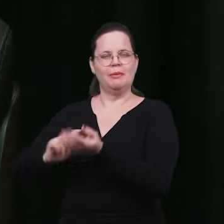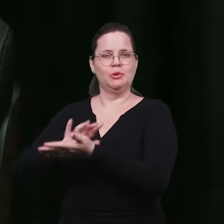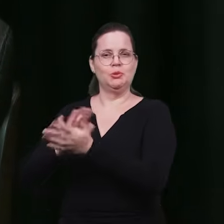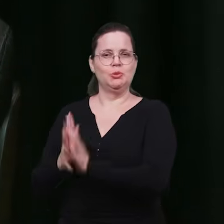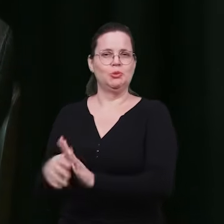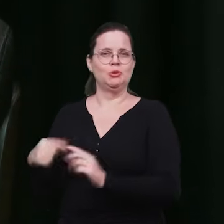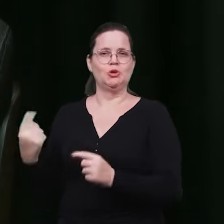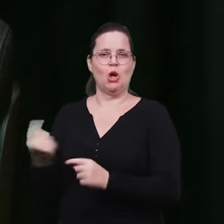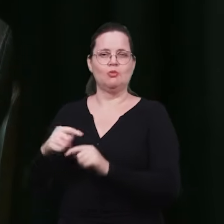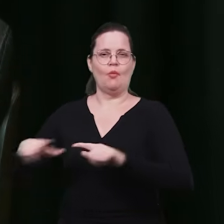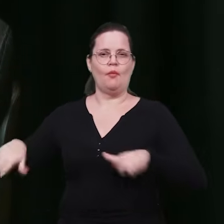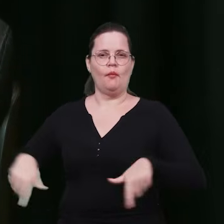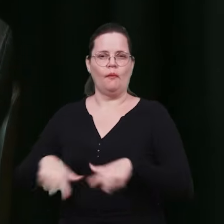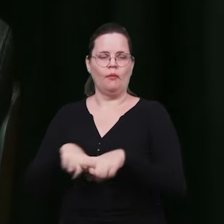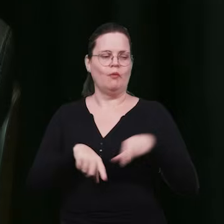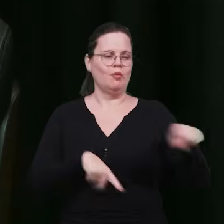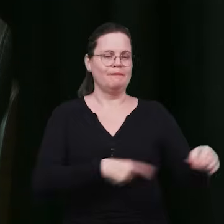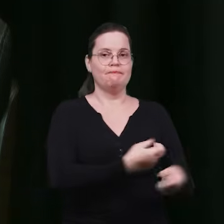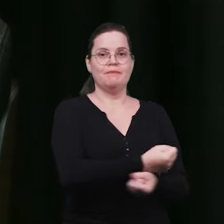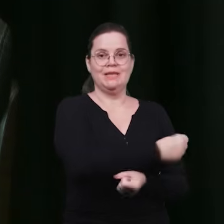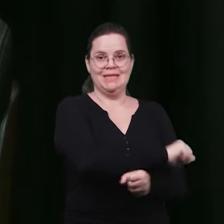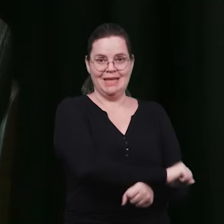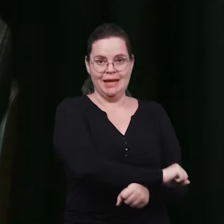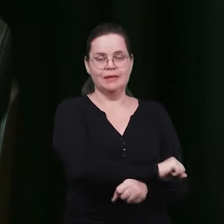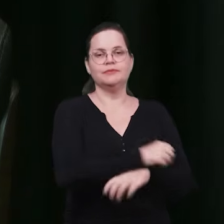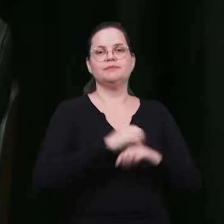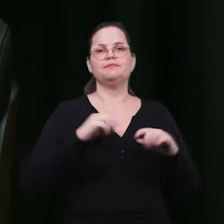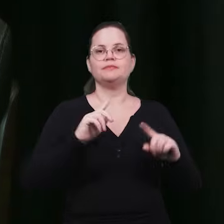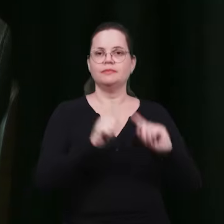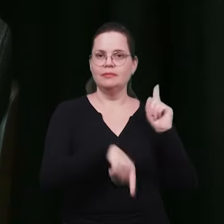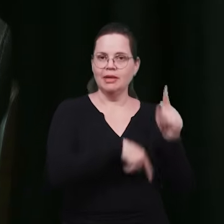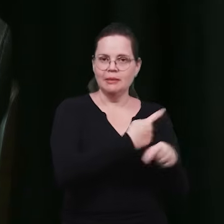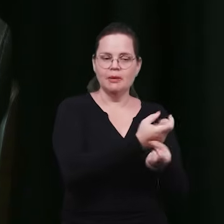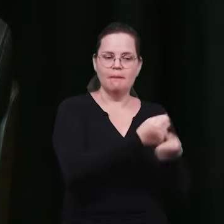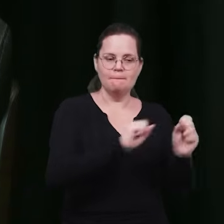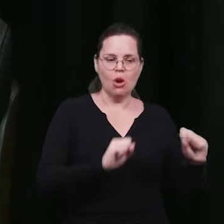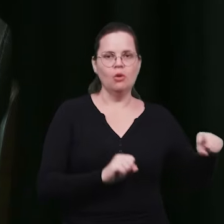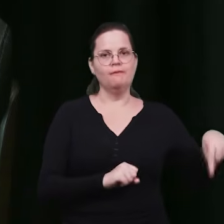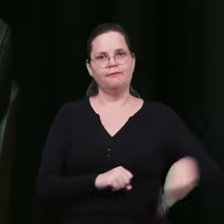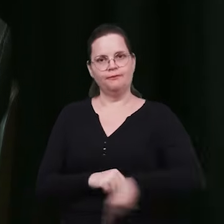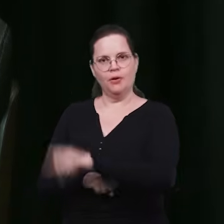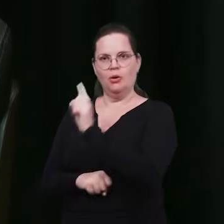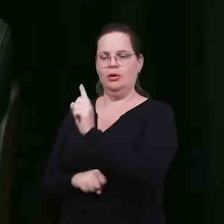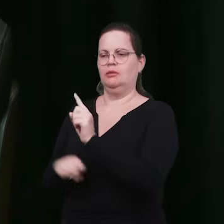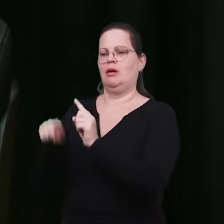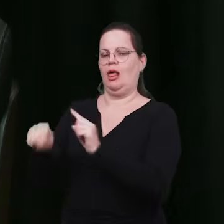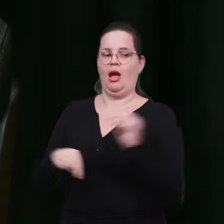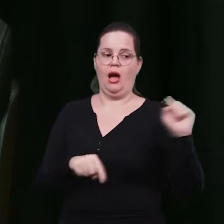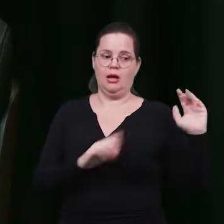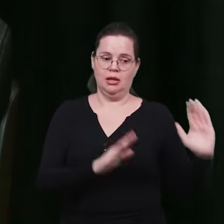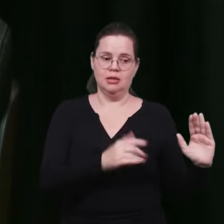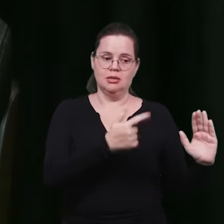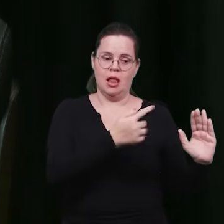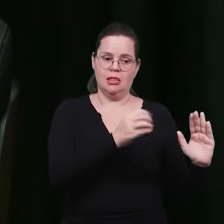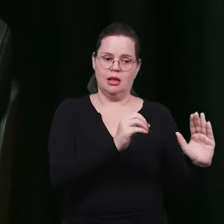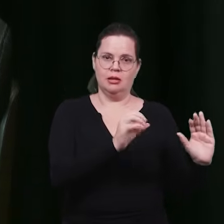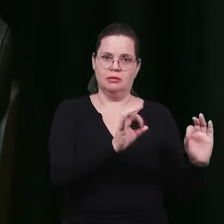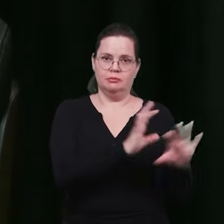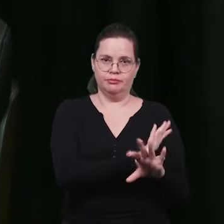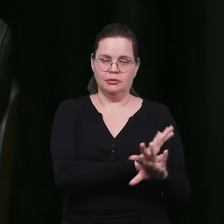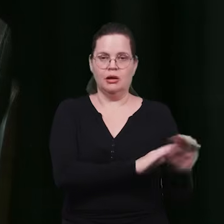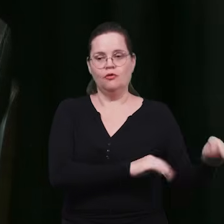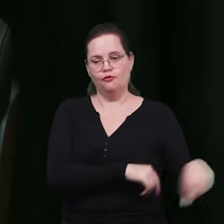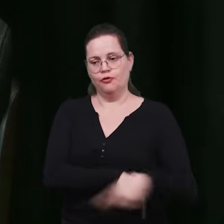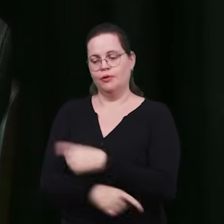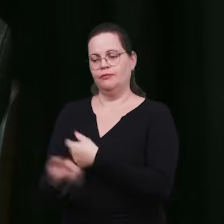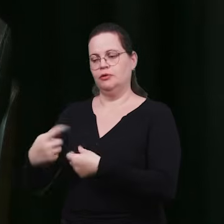qual era ali o momento ou a forma que Deus usou Esdras para a realização desse projeto? Porque